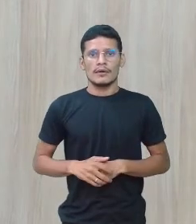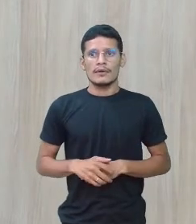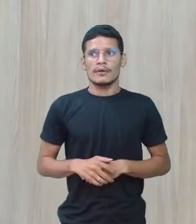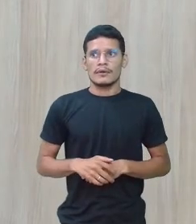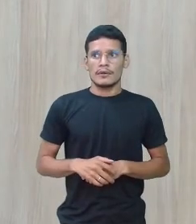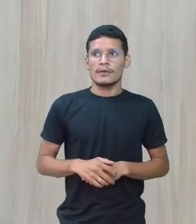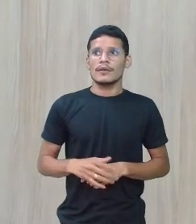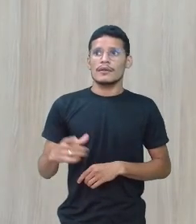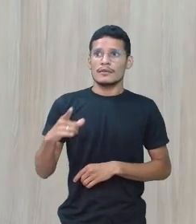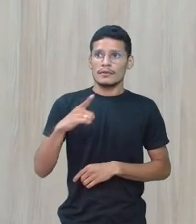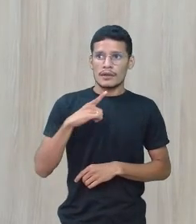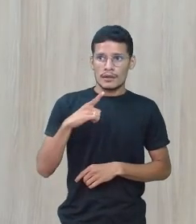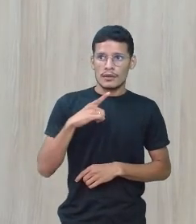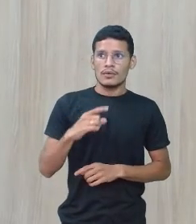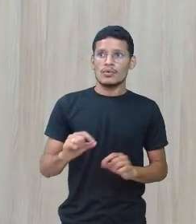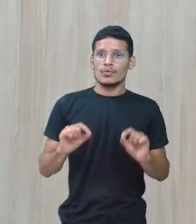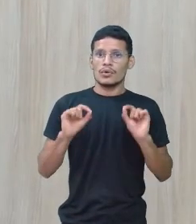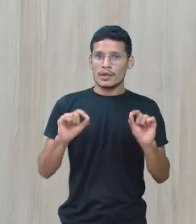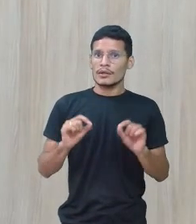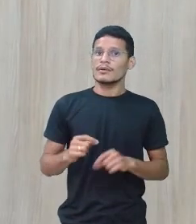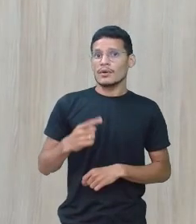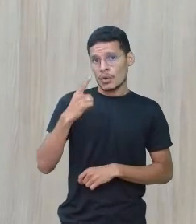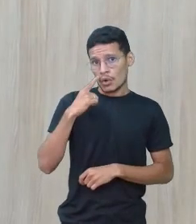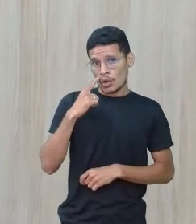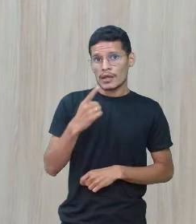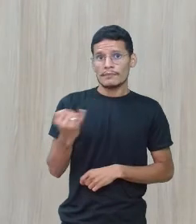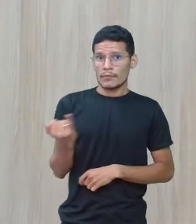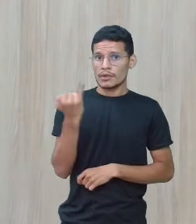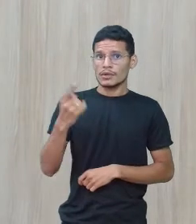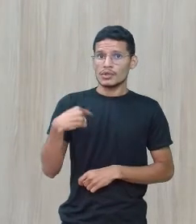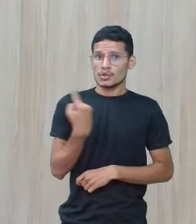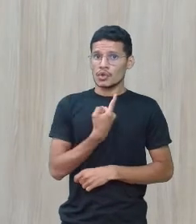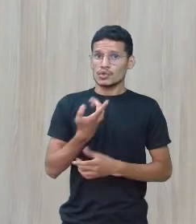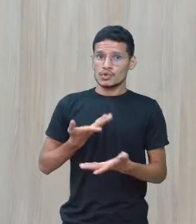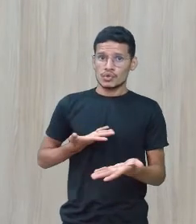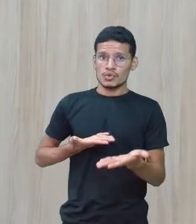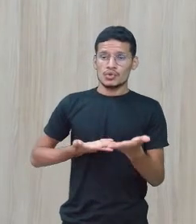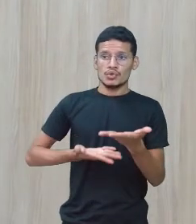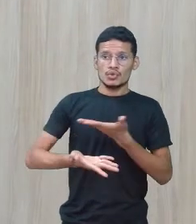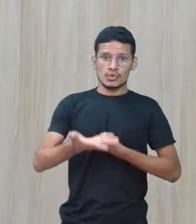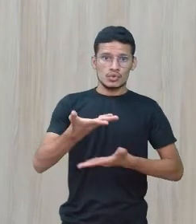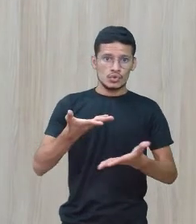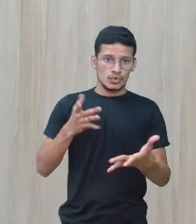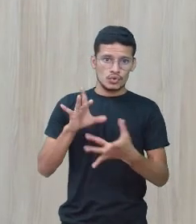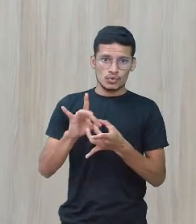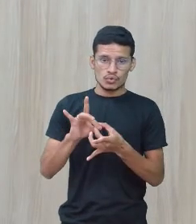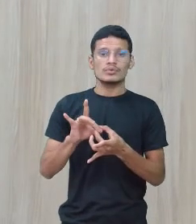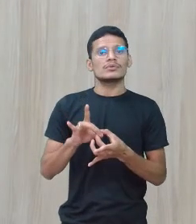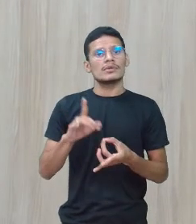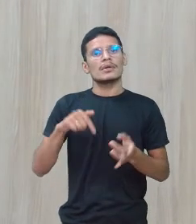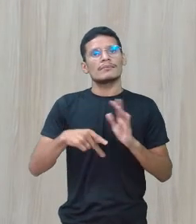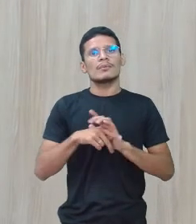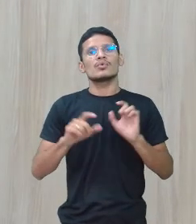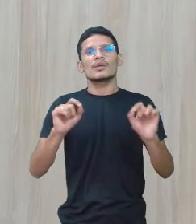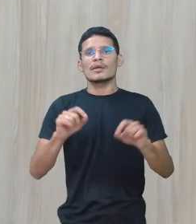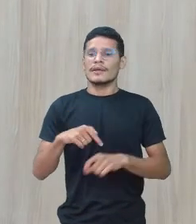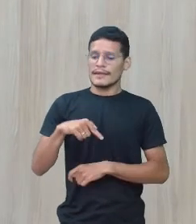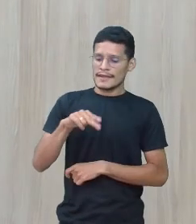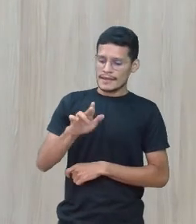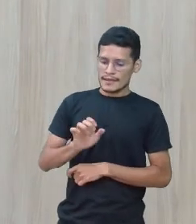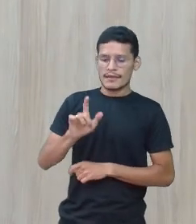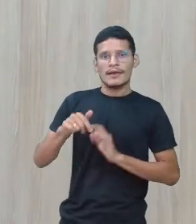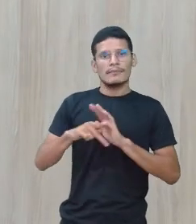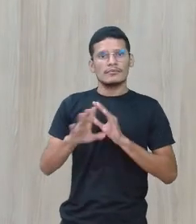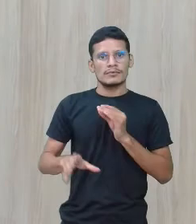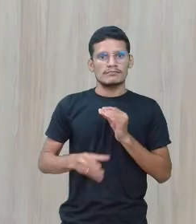Aí a gente tem o quê? Esse que tendo a função de quê? Conjunção integrante, certo?